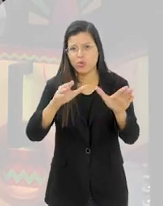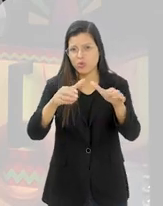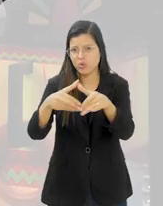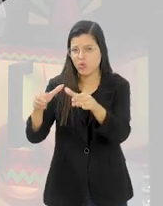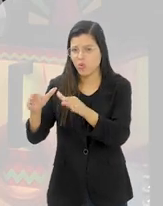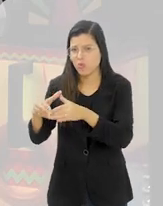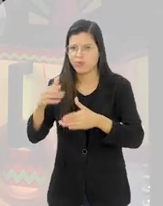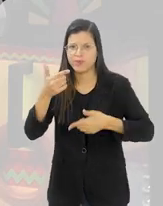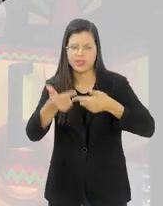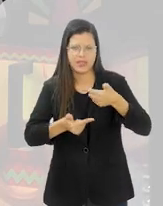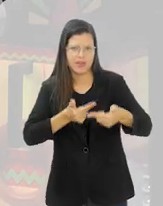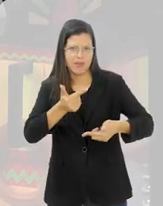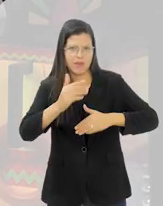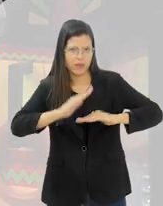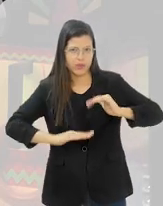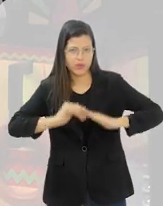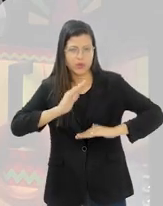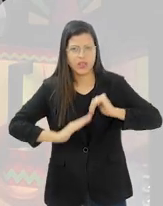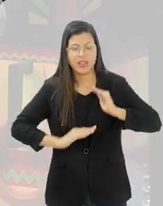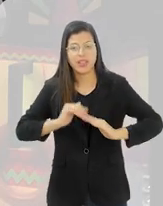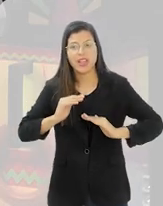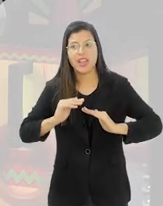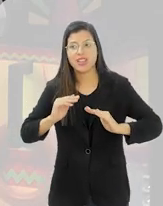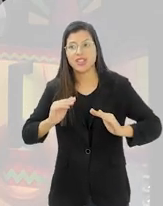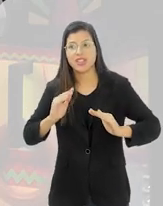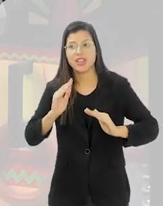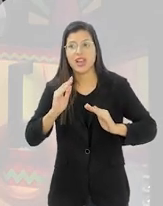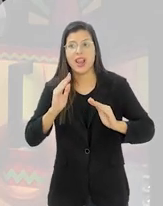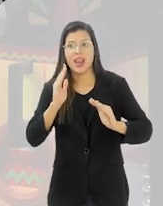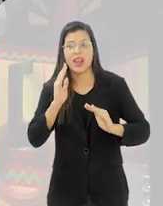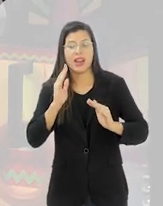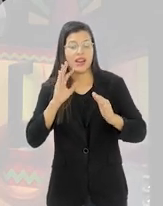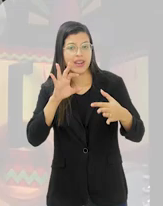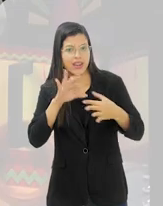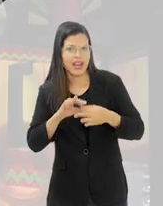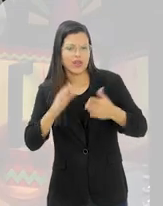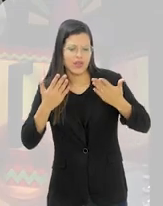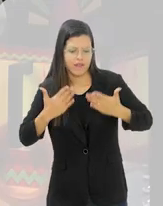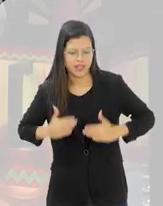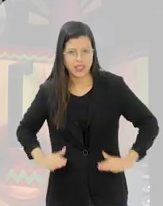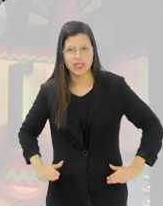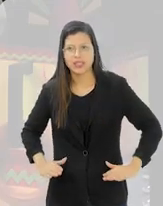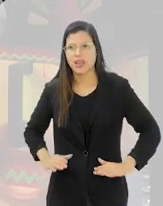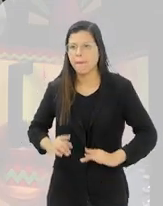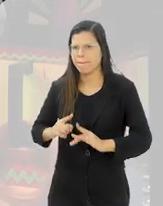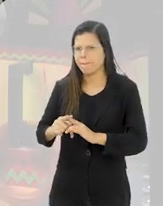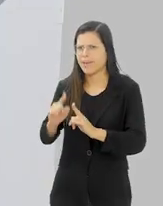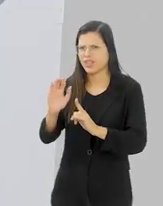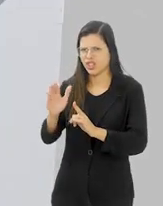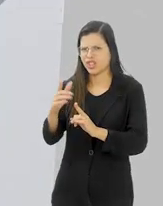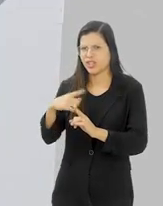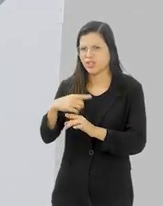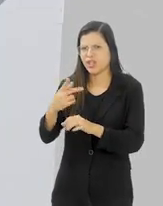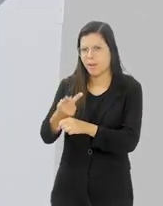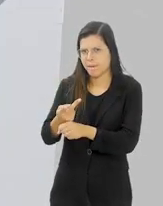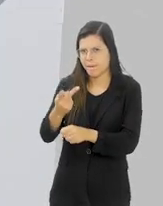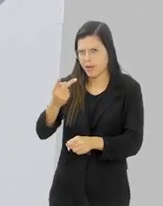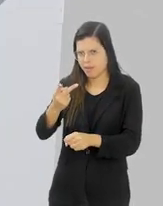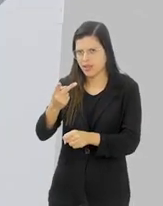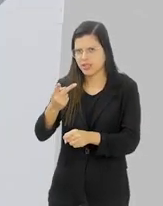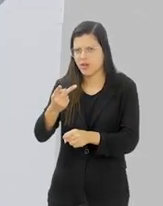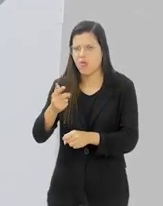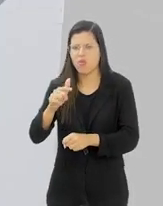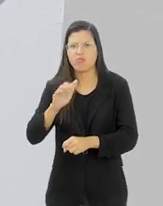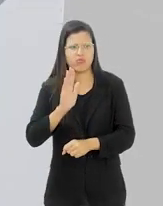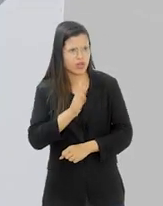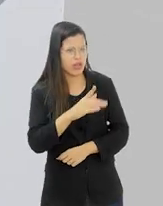de trabalhadores que eram praticamente diretos à parte da fantasia. Mas já tinha premiação, já tinha troféu, já